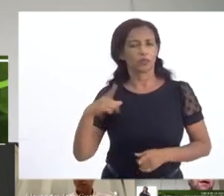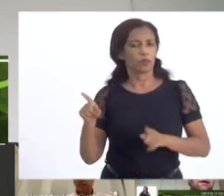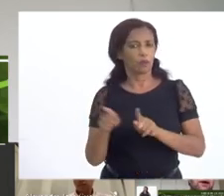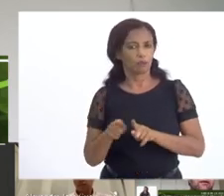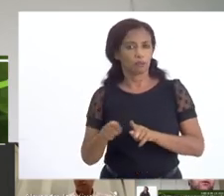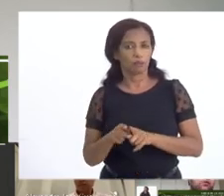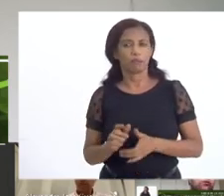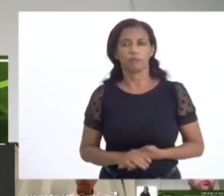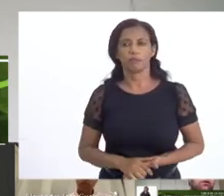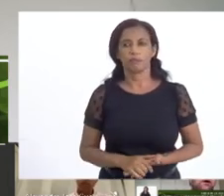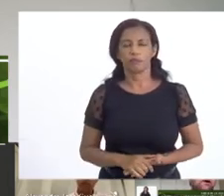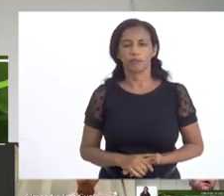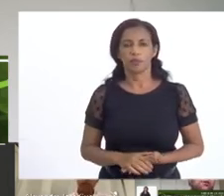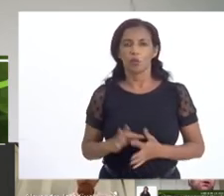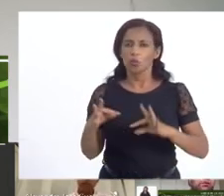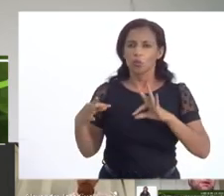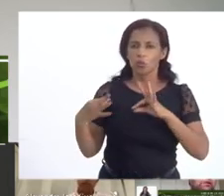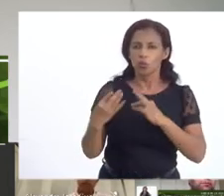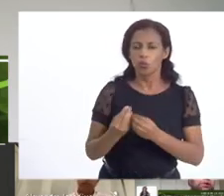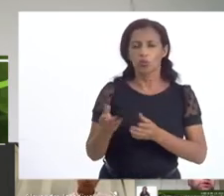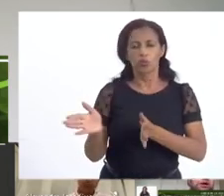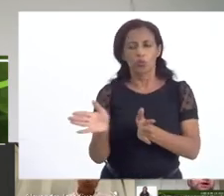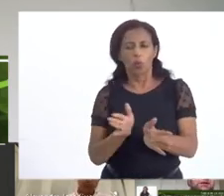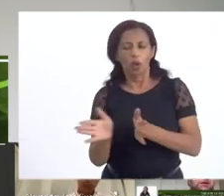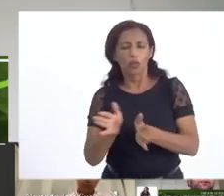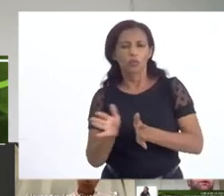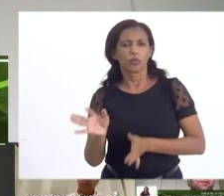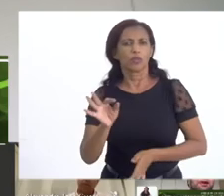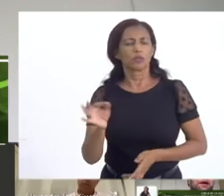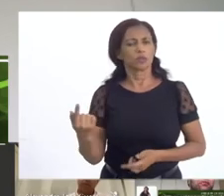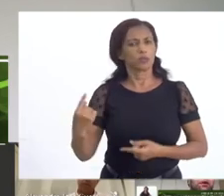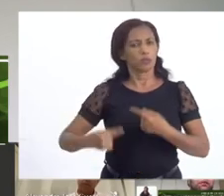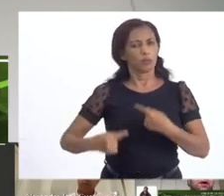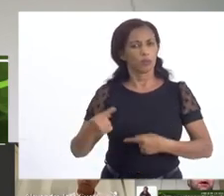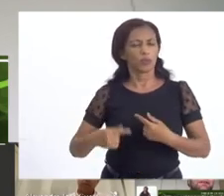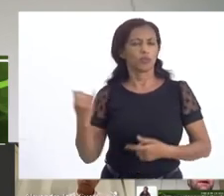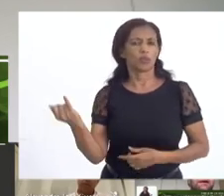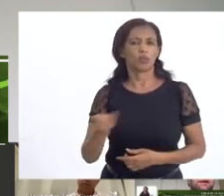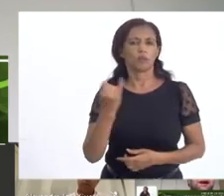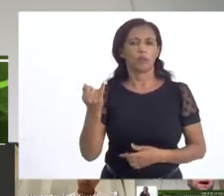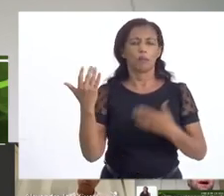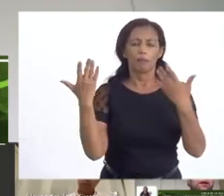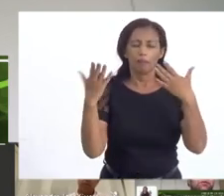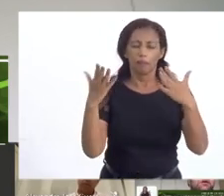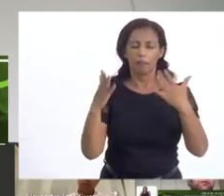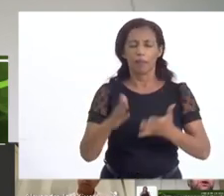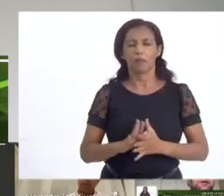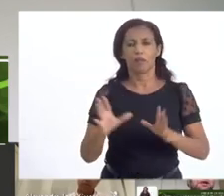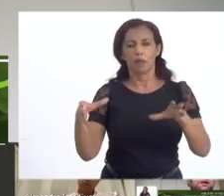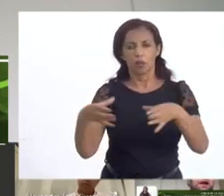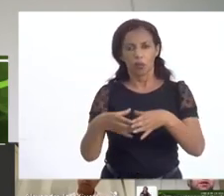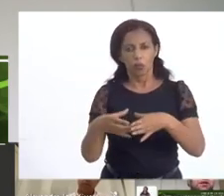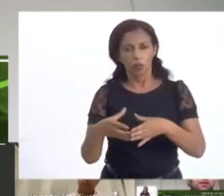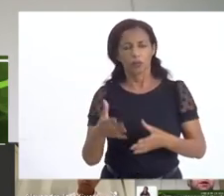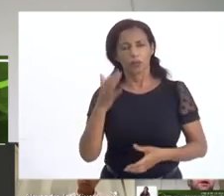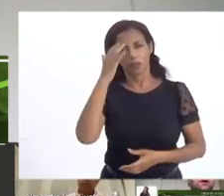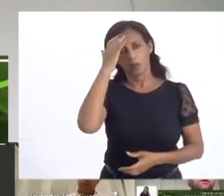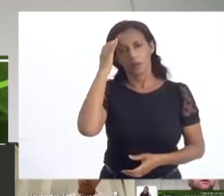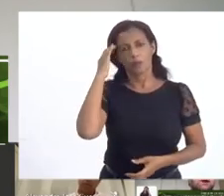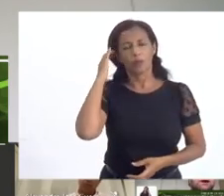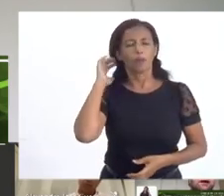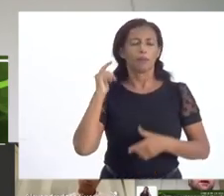atuar, né, isso tudo com a articulação da política, que é sempre fundamental. Então, parabenizar a comissão por essa